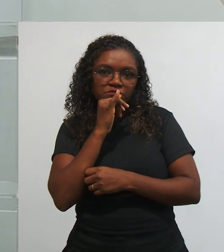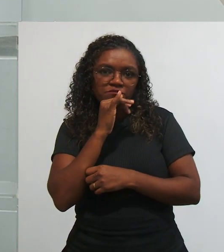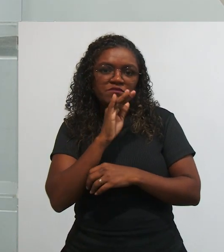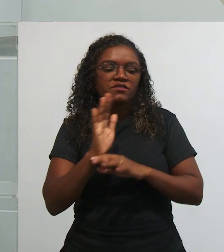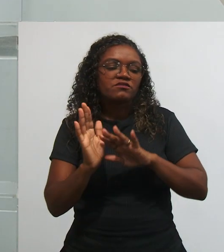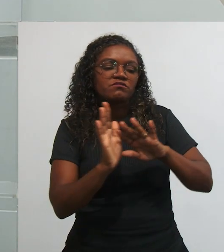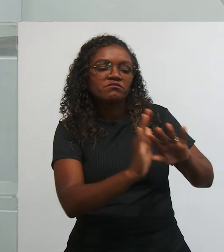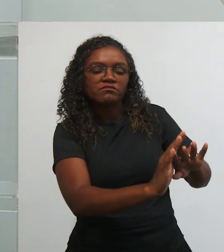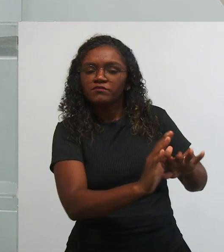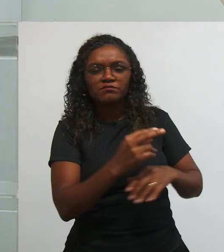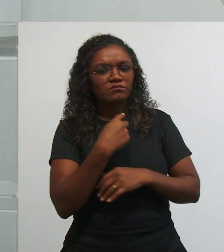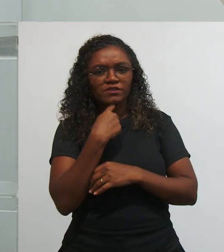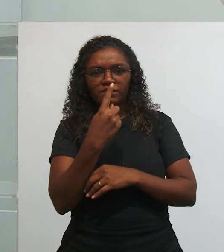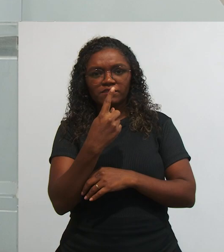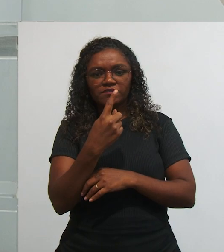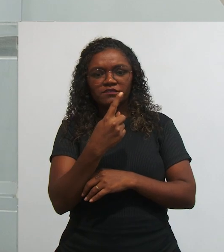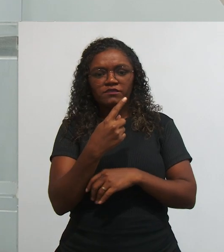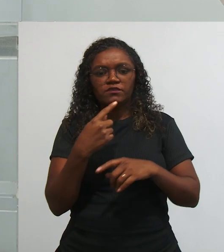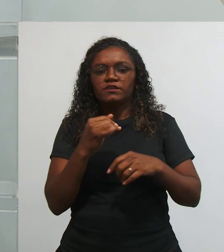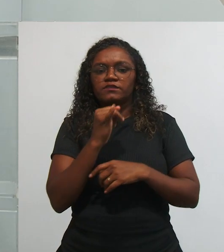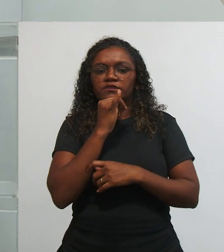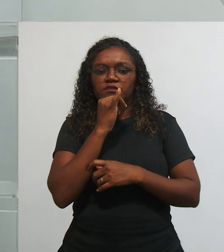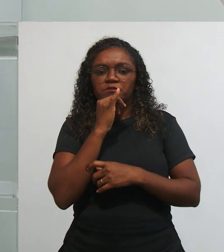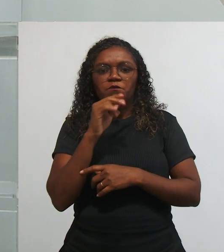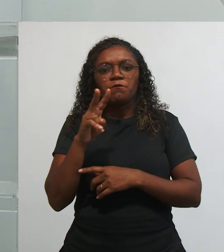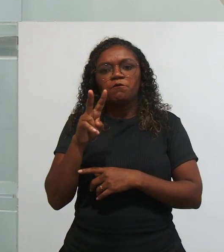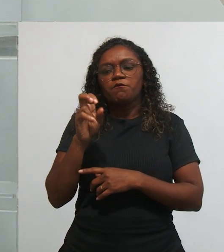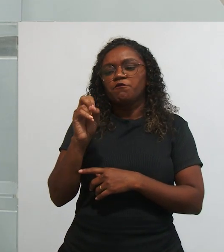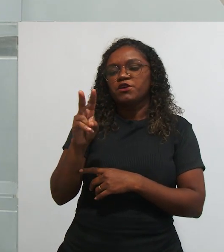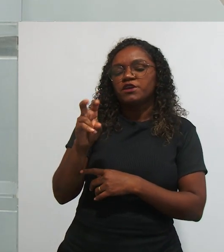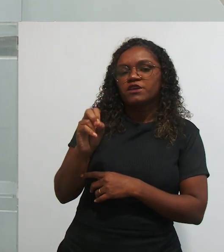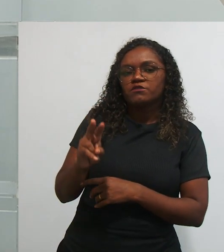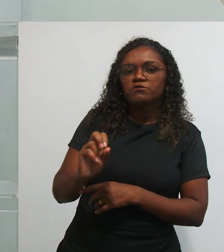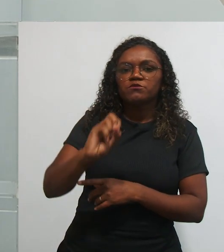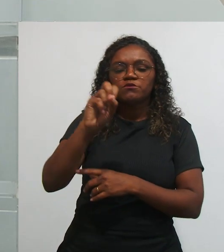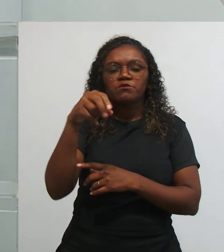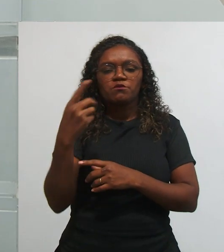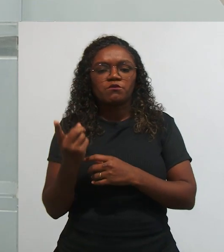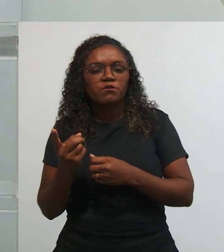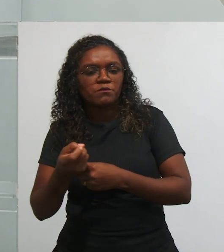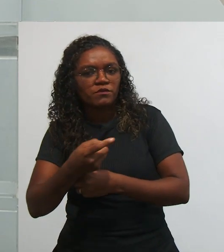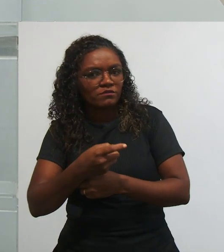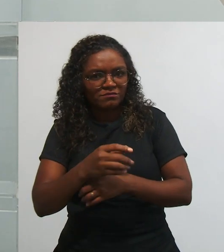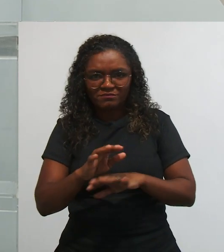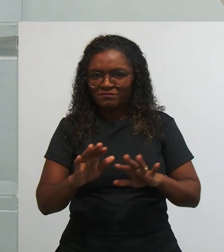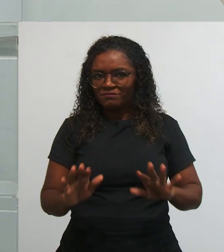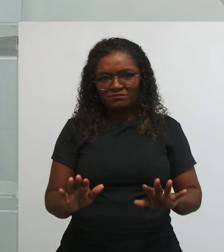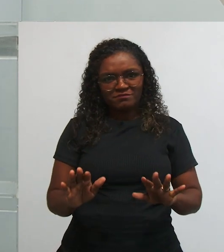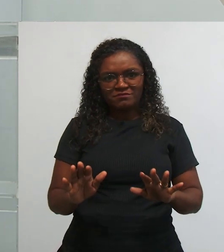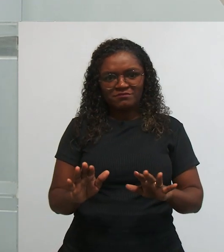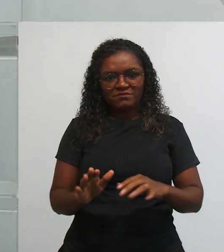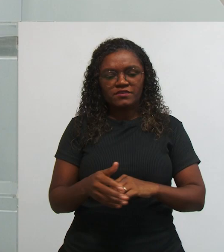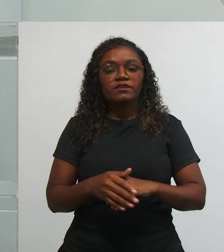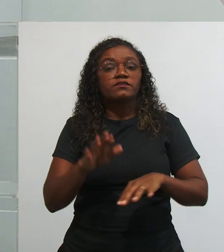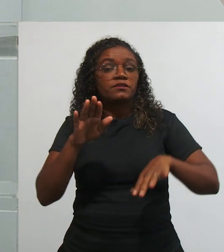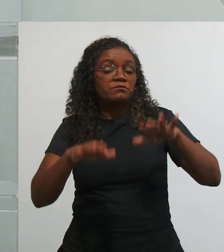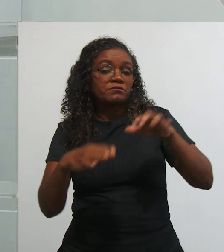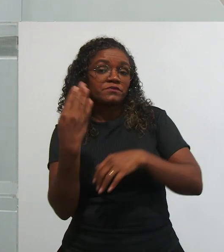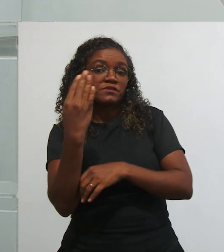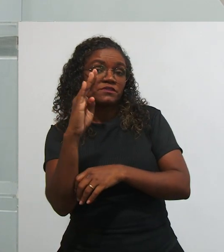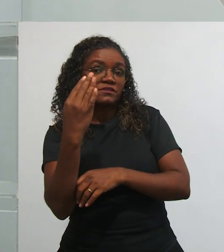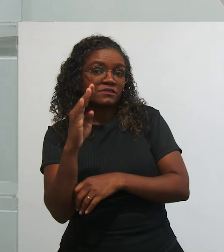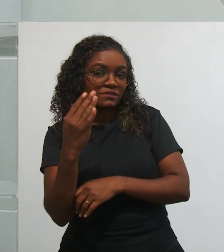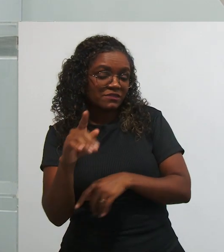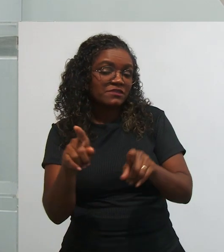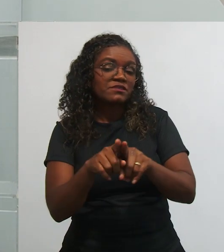o objeto dessa forma, né? De tal forma que você isola um vírus, isola uma bactéria para estudar. Até as ciências biológicas,